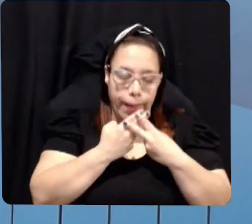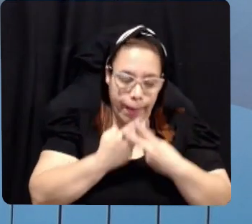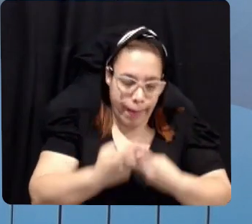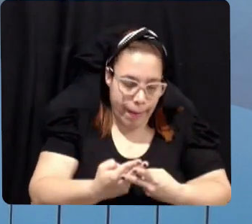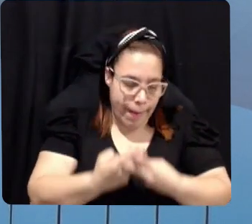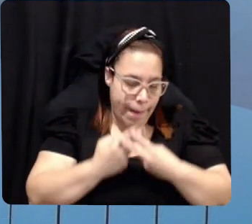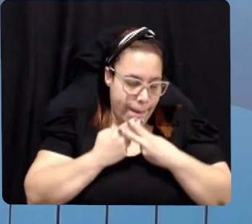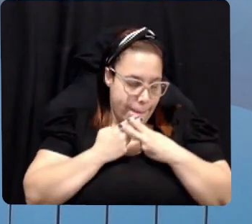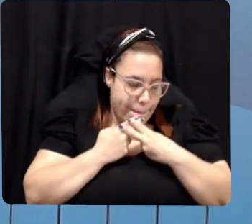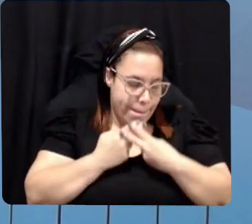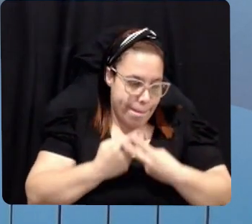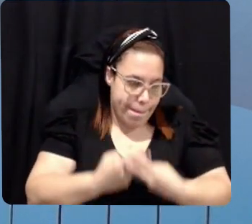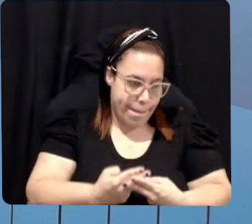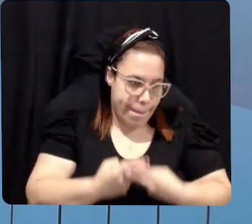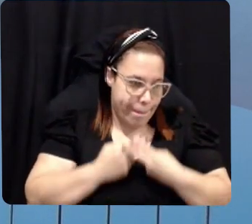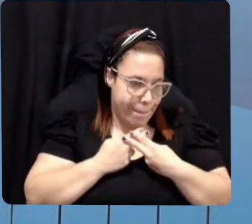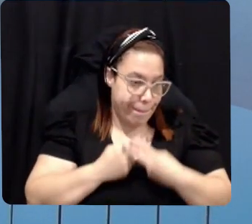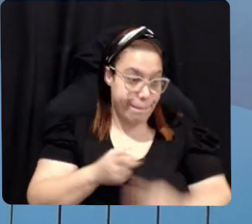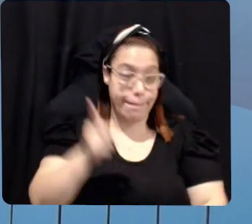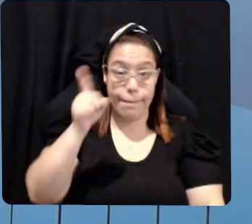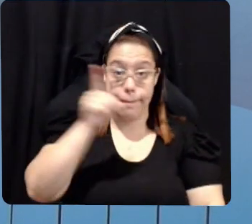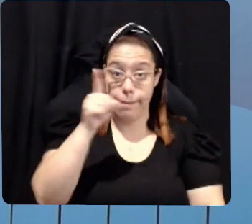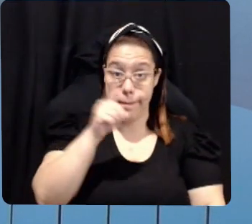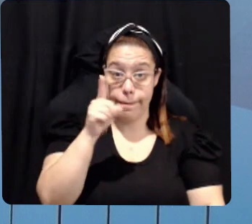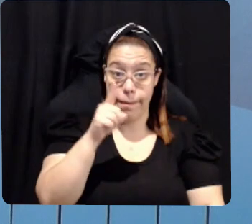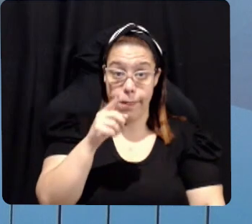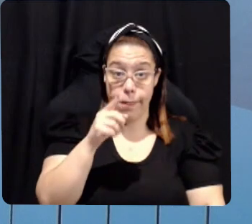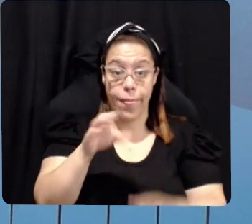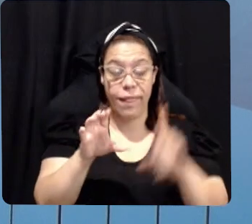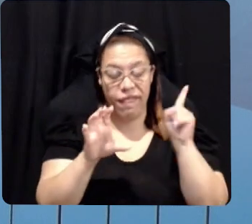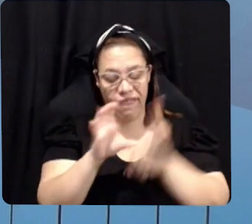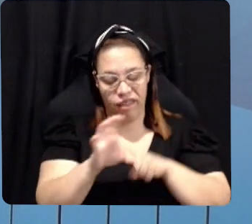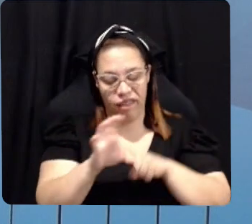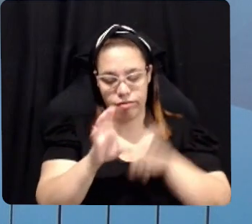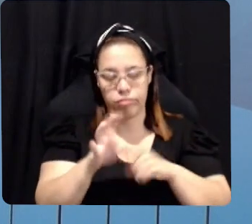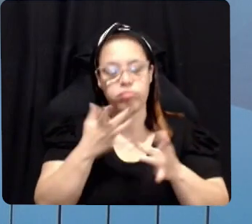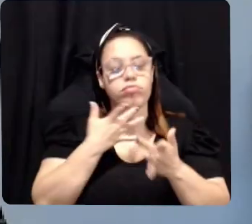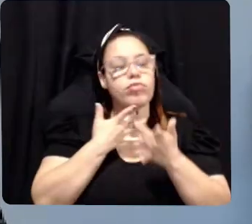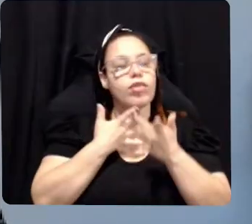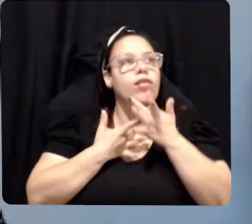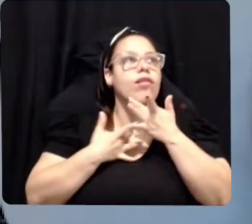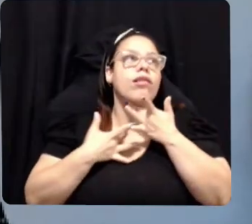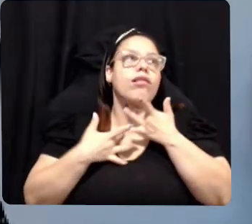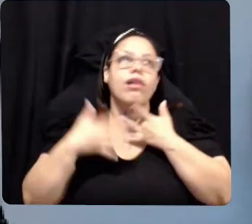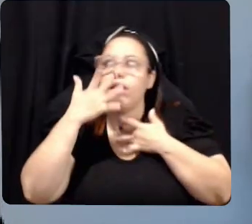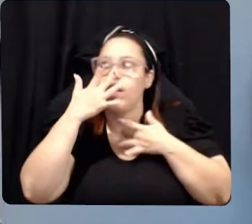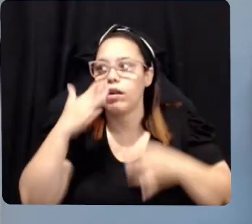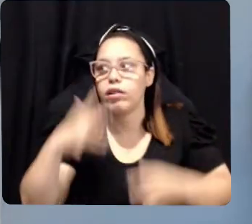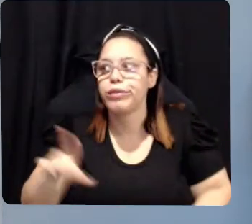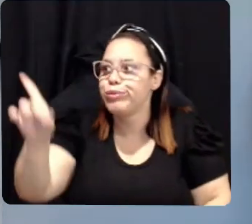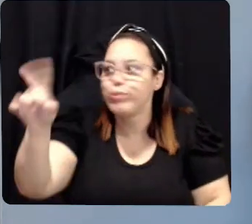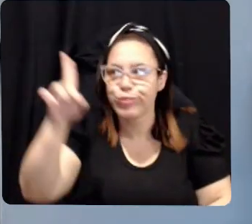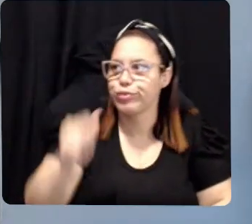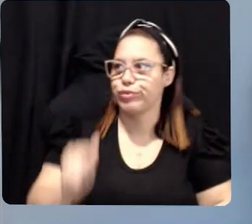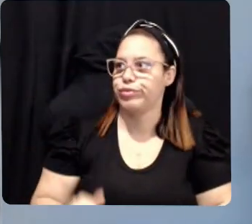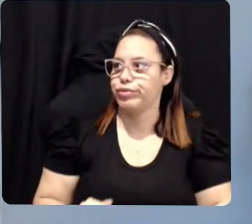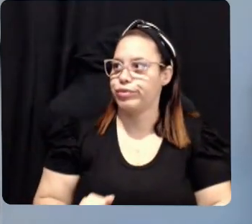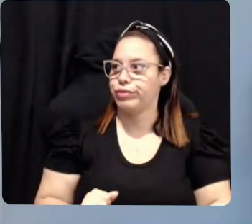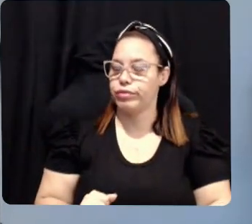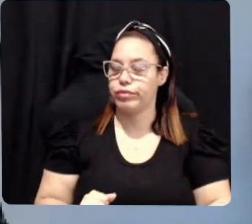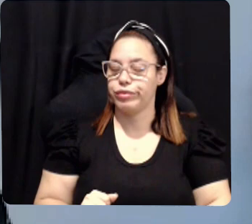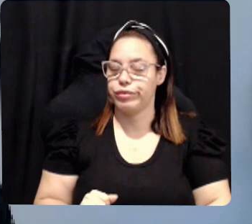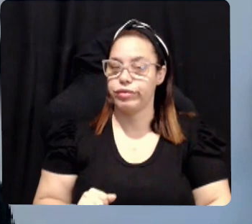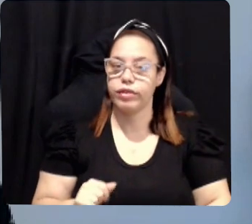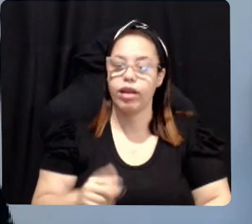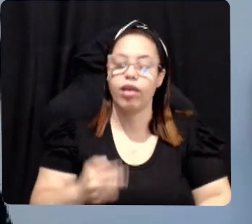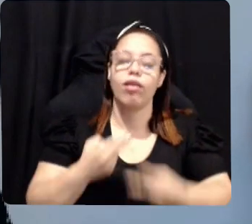ter paciência, saber que isso não é uma coisa que depende da vontade da criança, né?